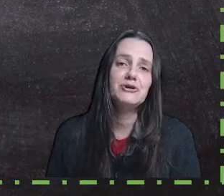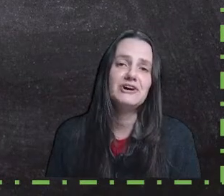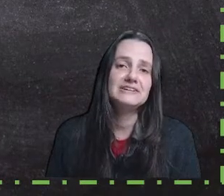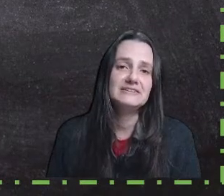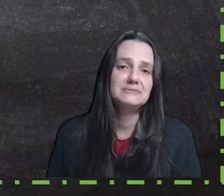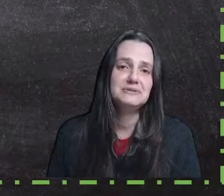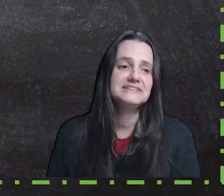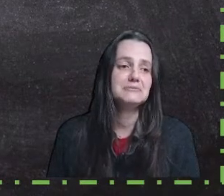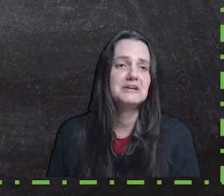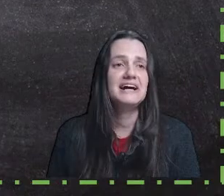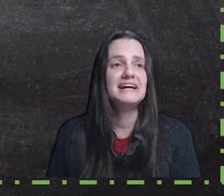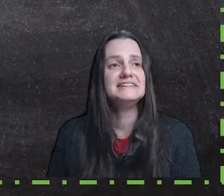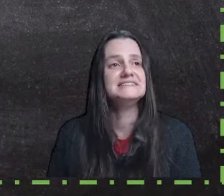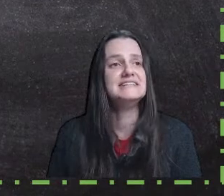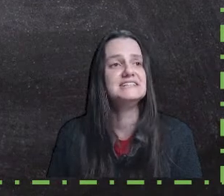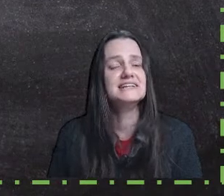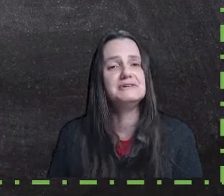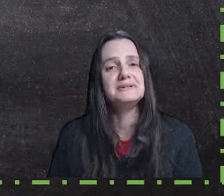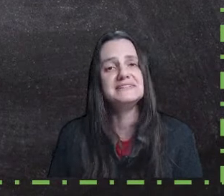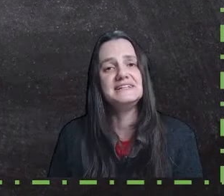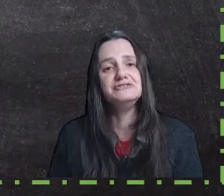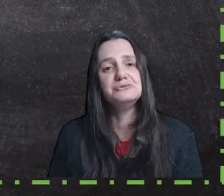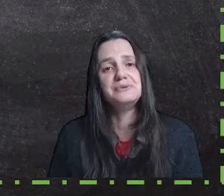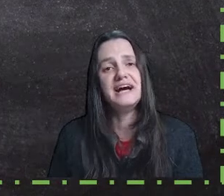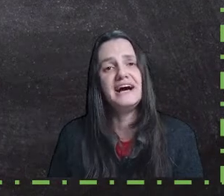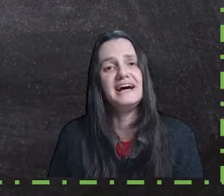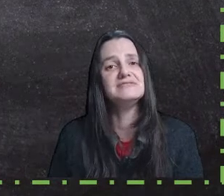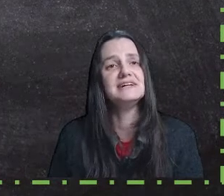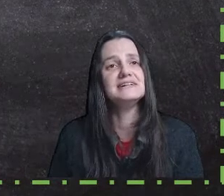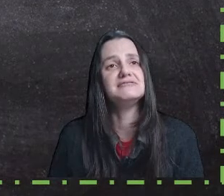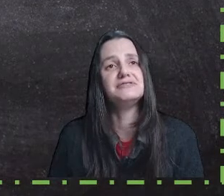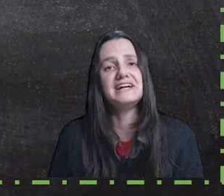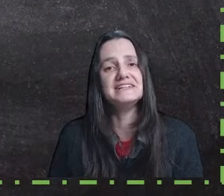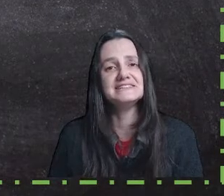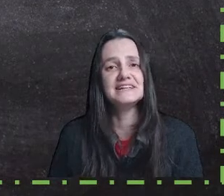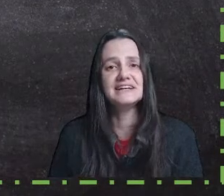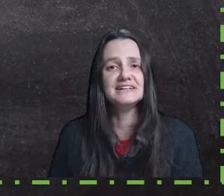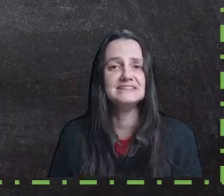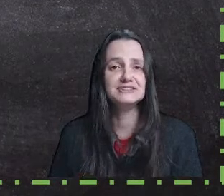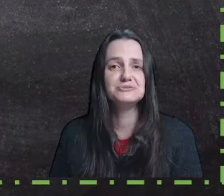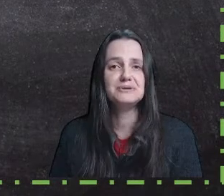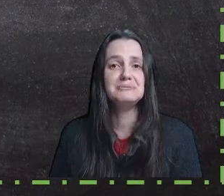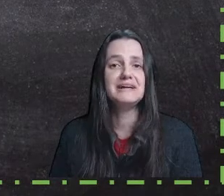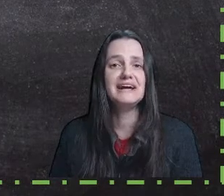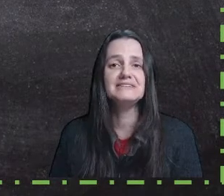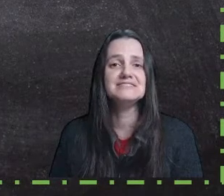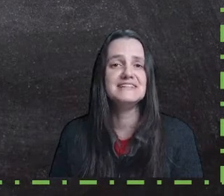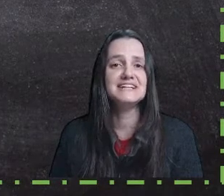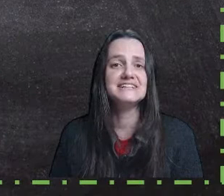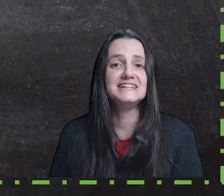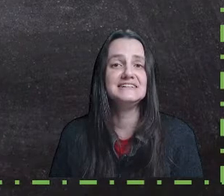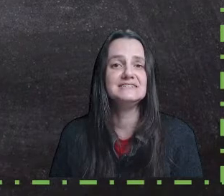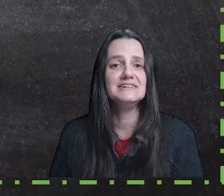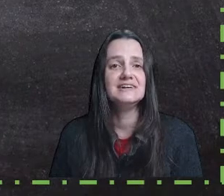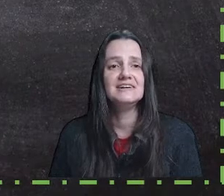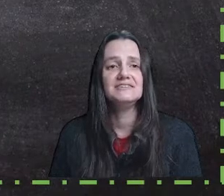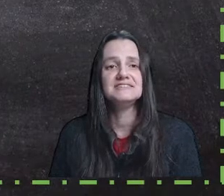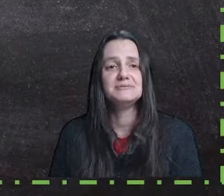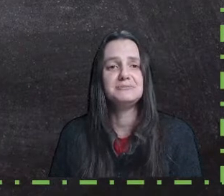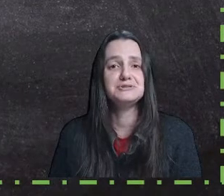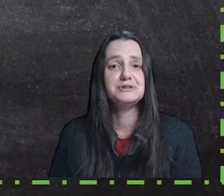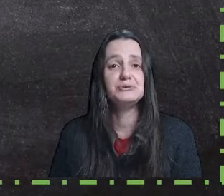pesca predatória. Por exemplo, existe lá um passarinho super raro na floresta que canta super bem. Você acha